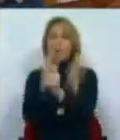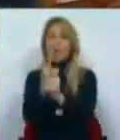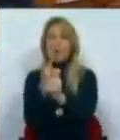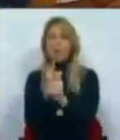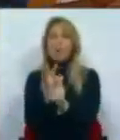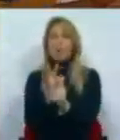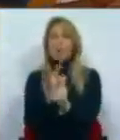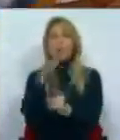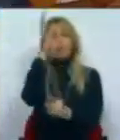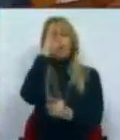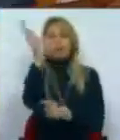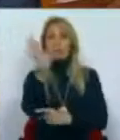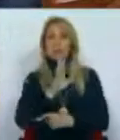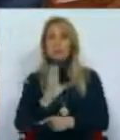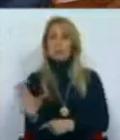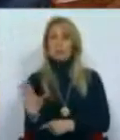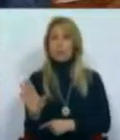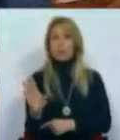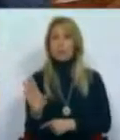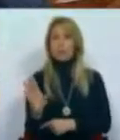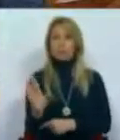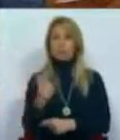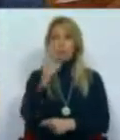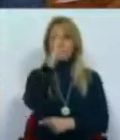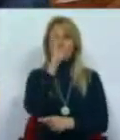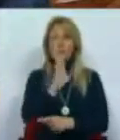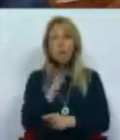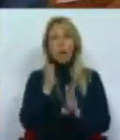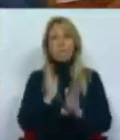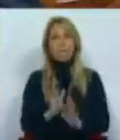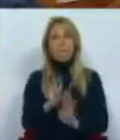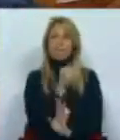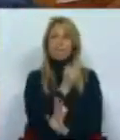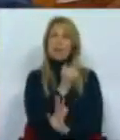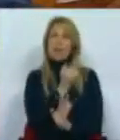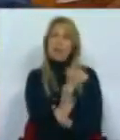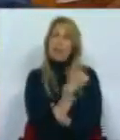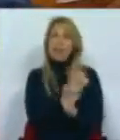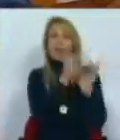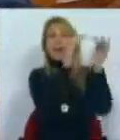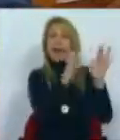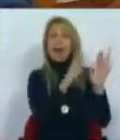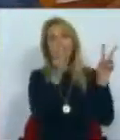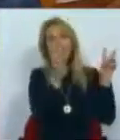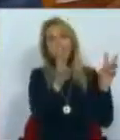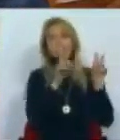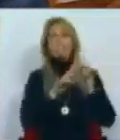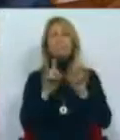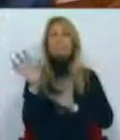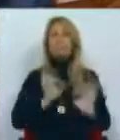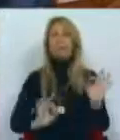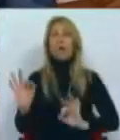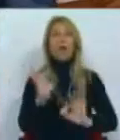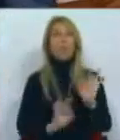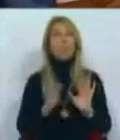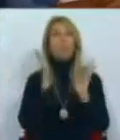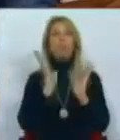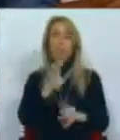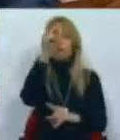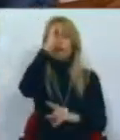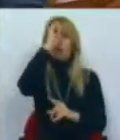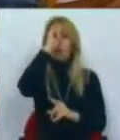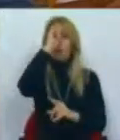tempo, sabemos que temos de pôr a casa em ordem e temos que respeitar os compromissos